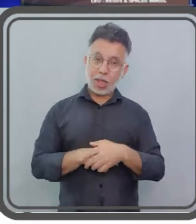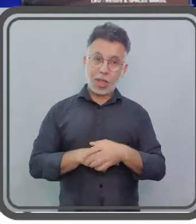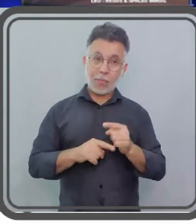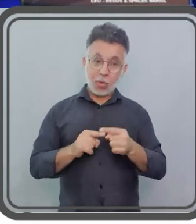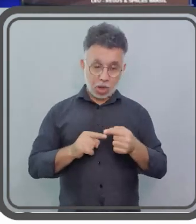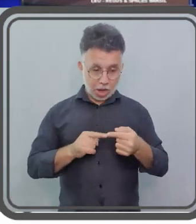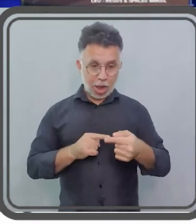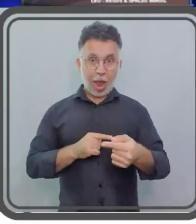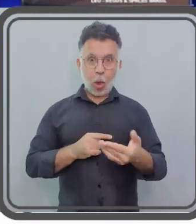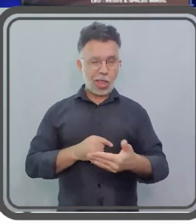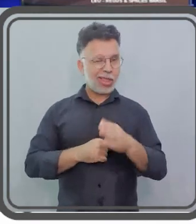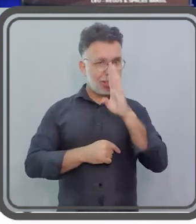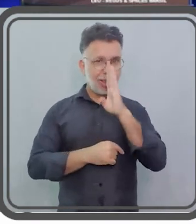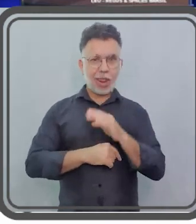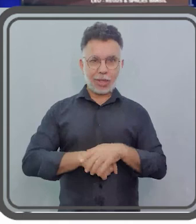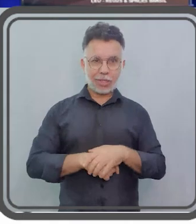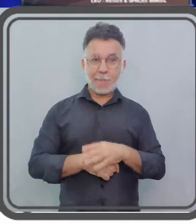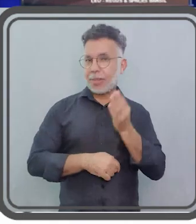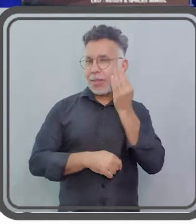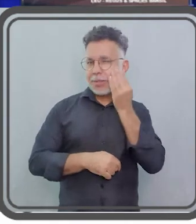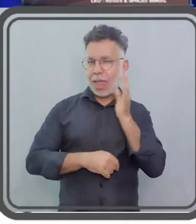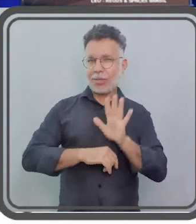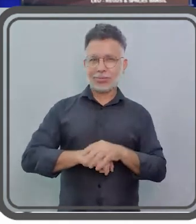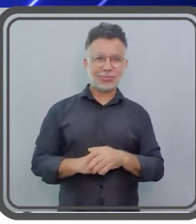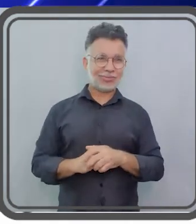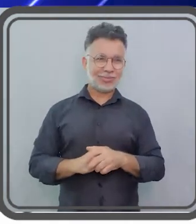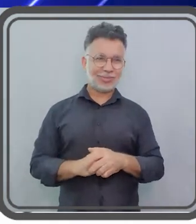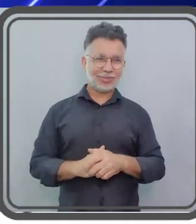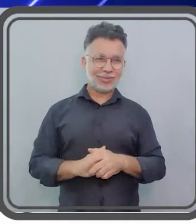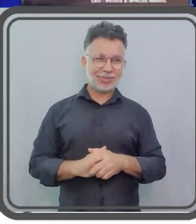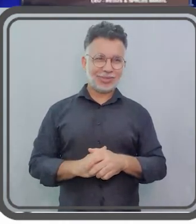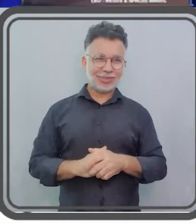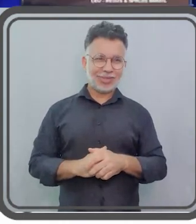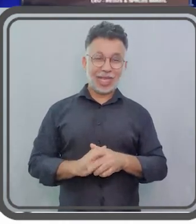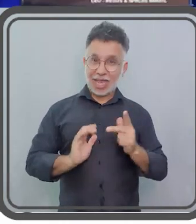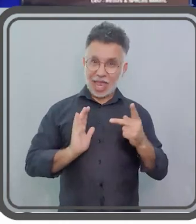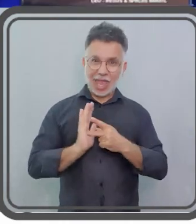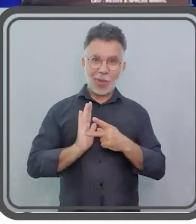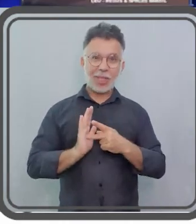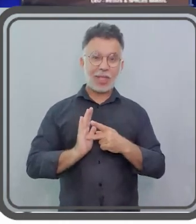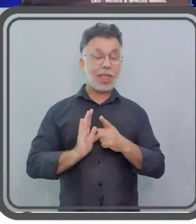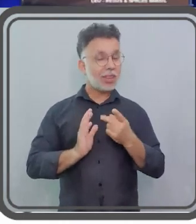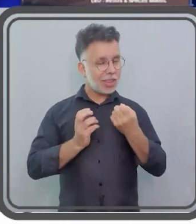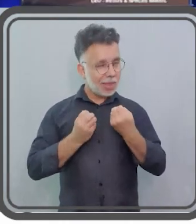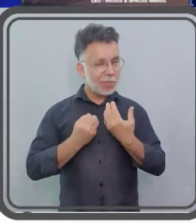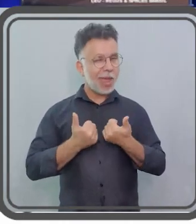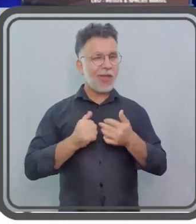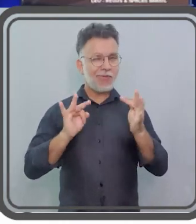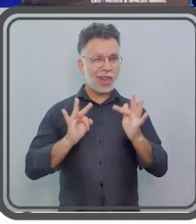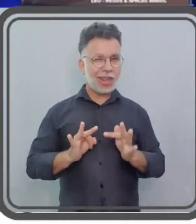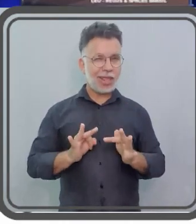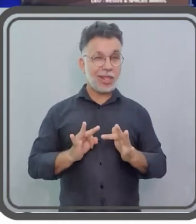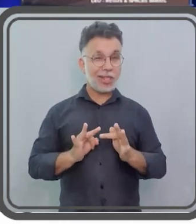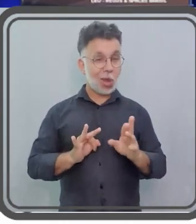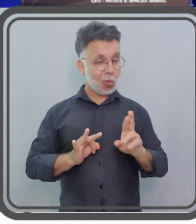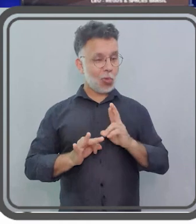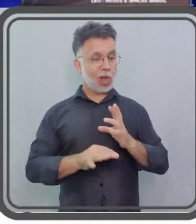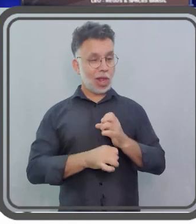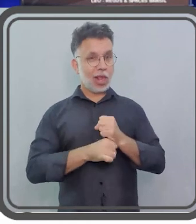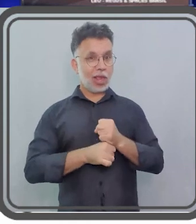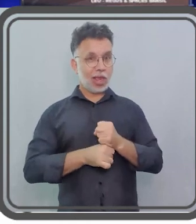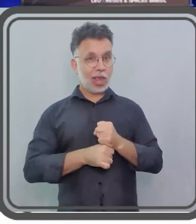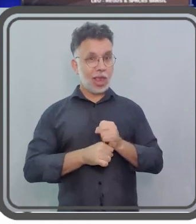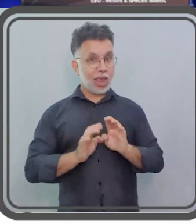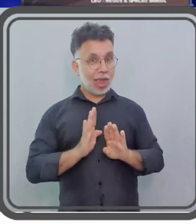está de graça para testar. E realmente estamos bem, bem felizes com o resultado e a evolução